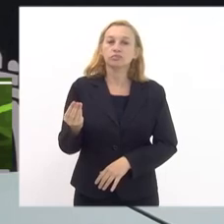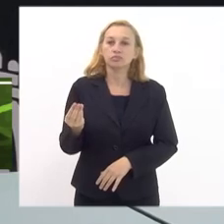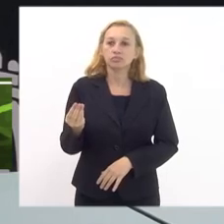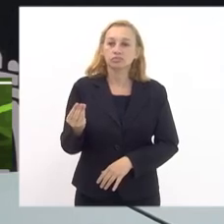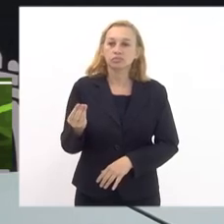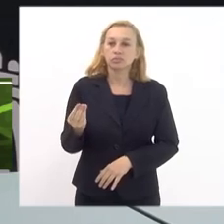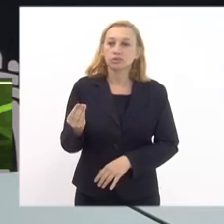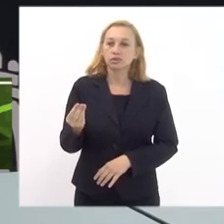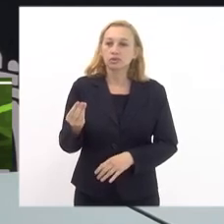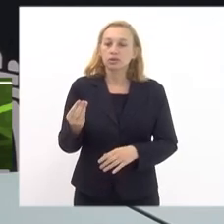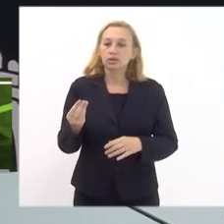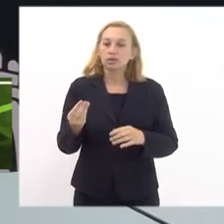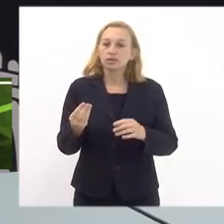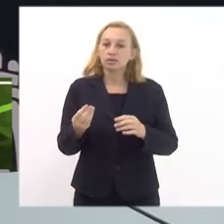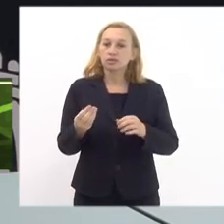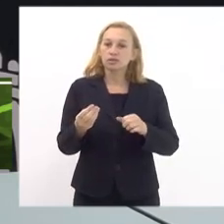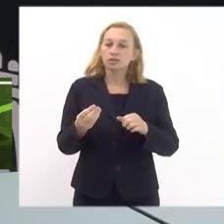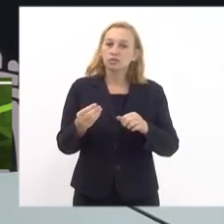terapeuta